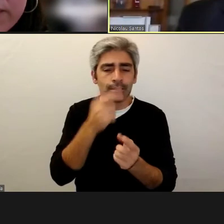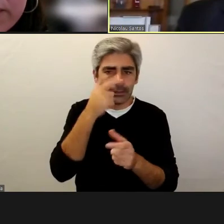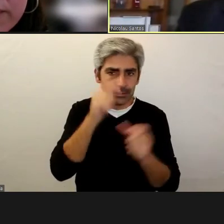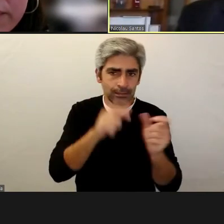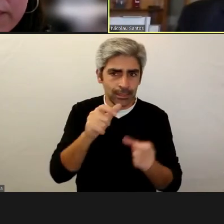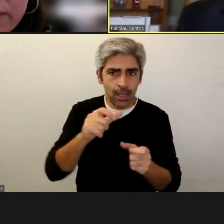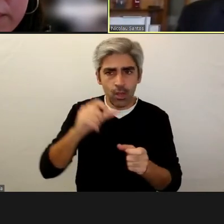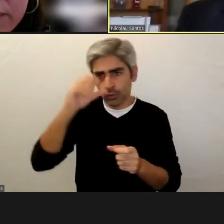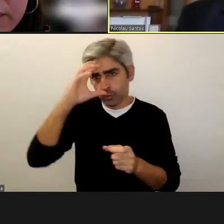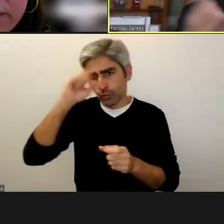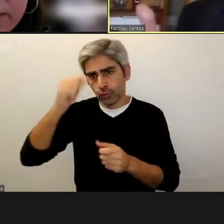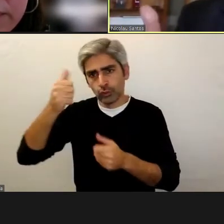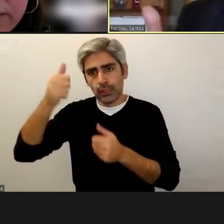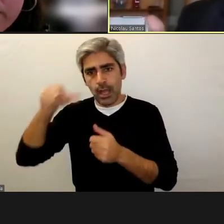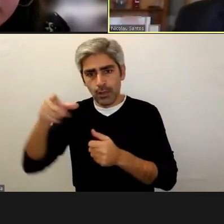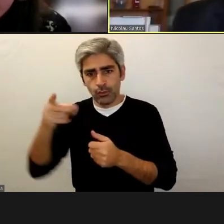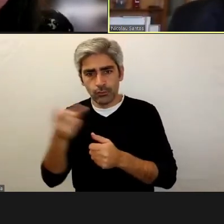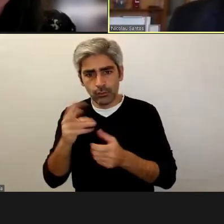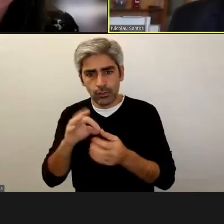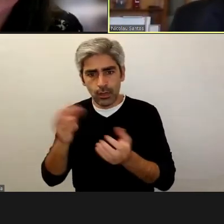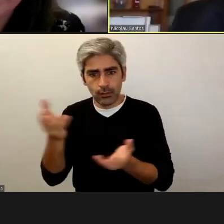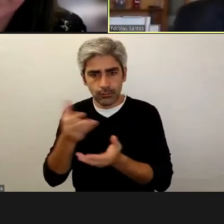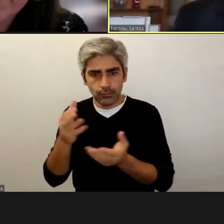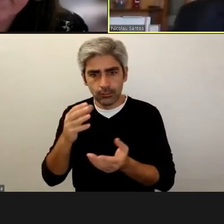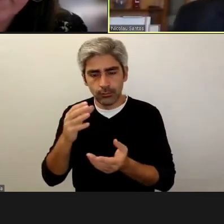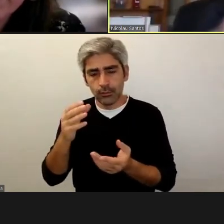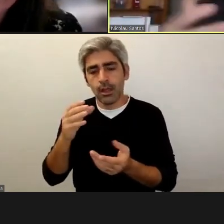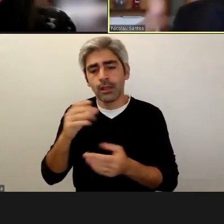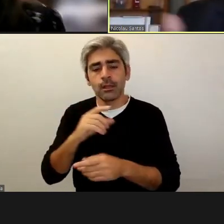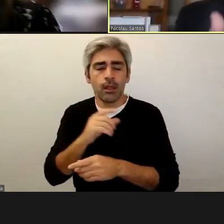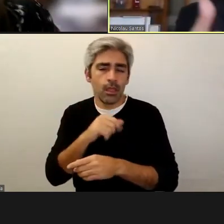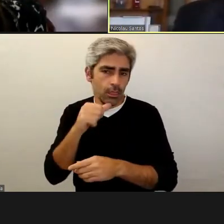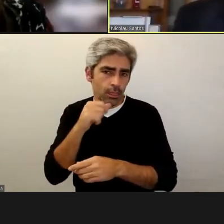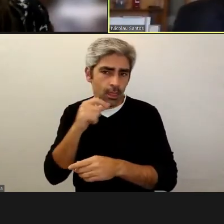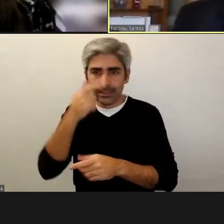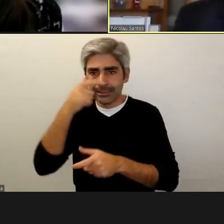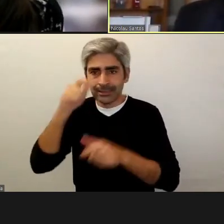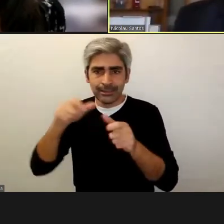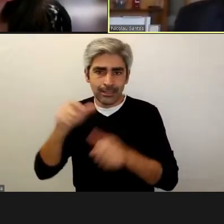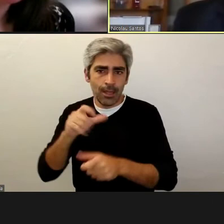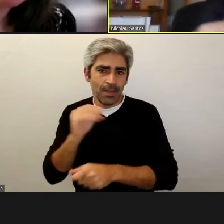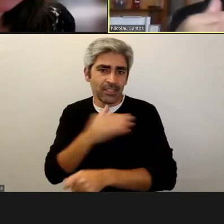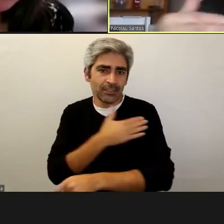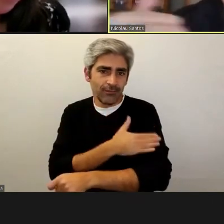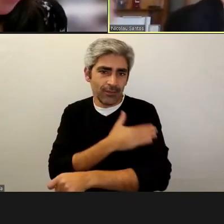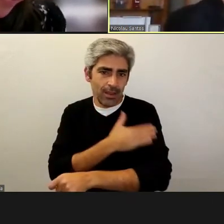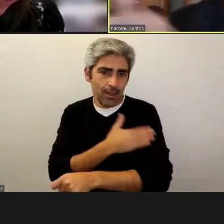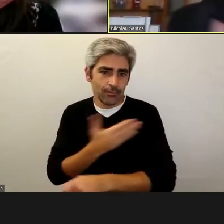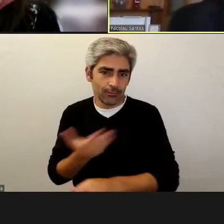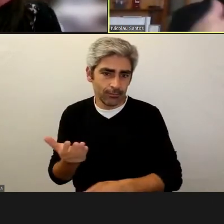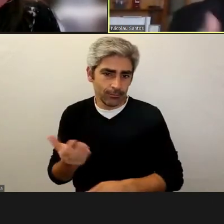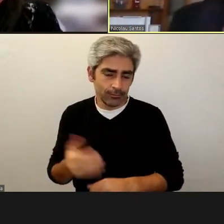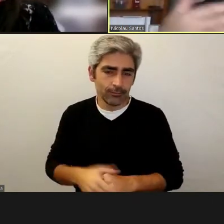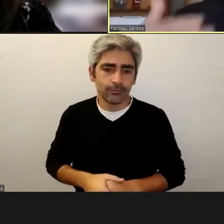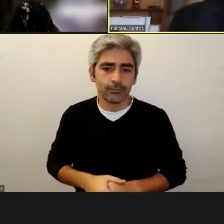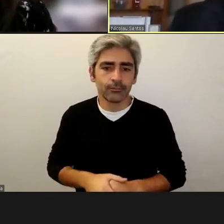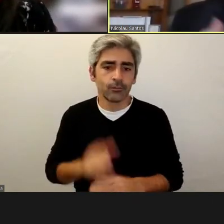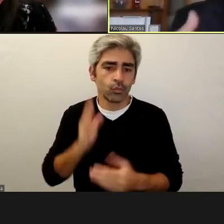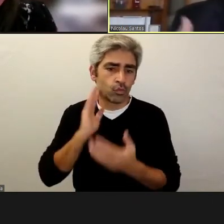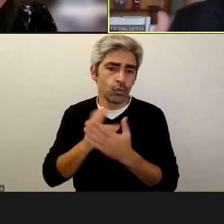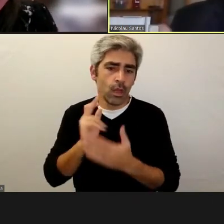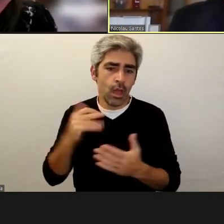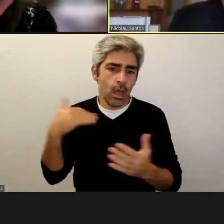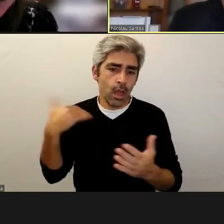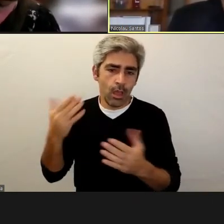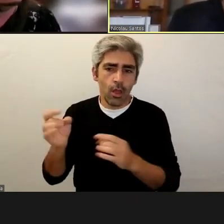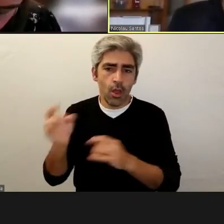Obviamente, na relação do cidadão e do Estado, o cidadão é a parte mais fraca e por isso é que, como eu referia, nos últimos anos toda a